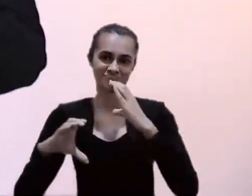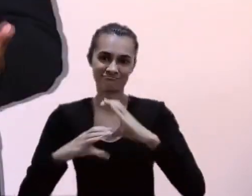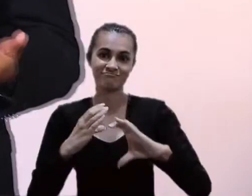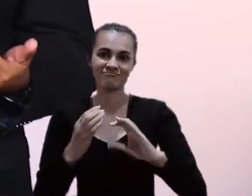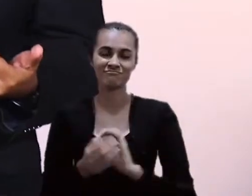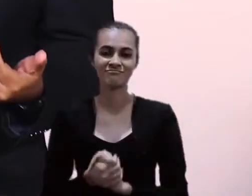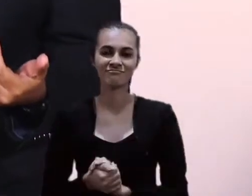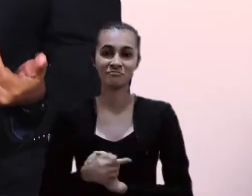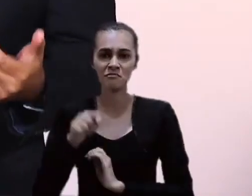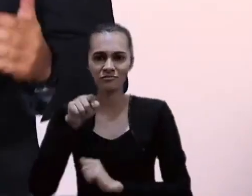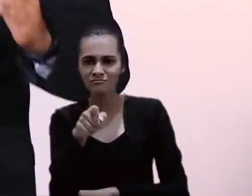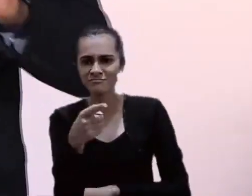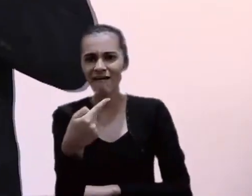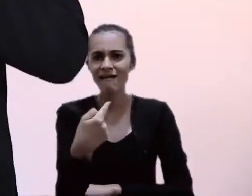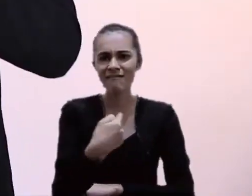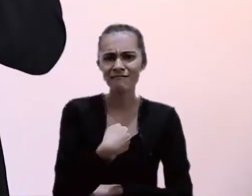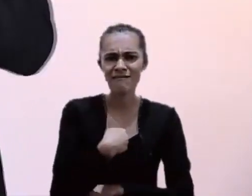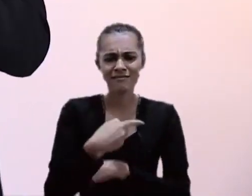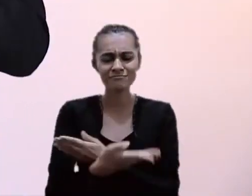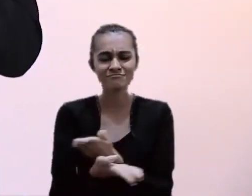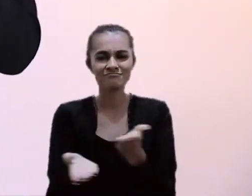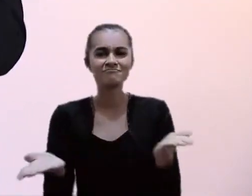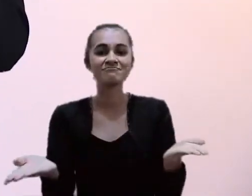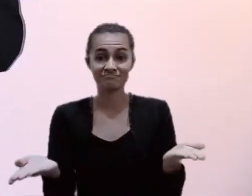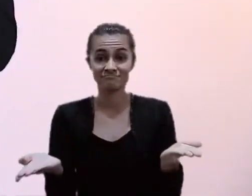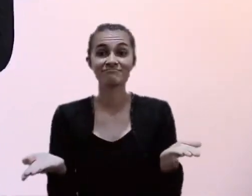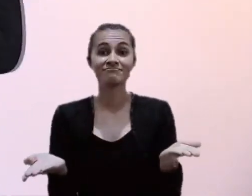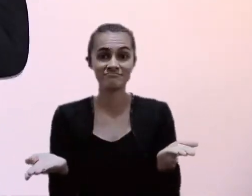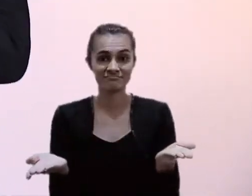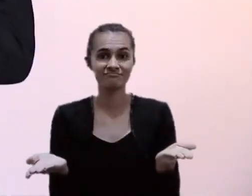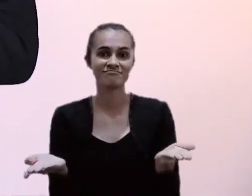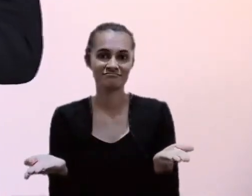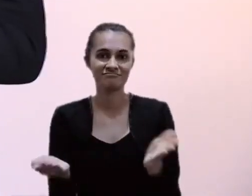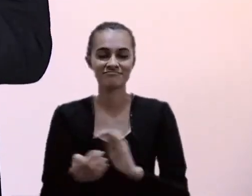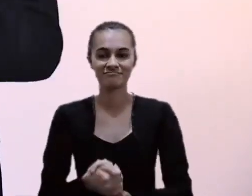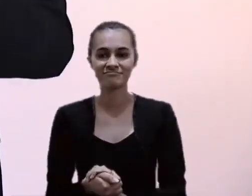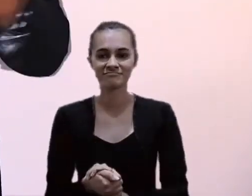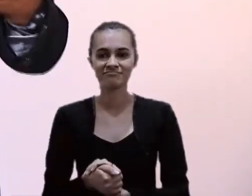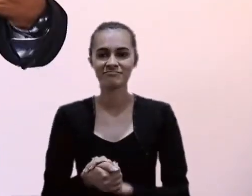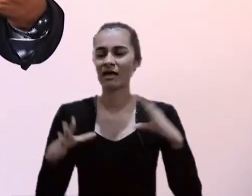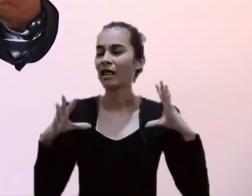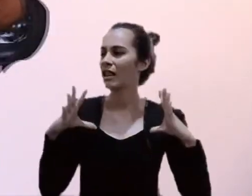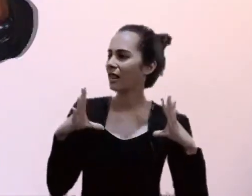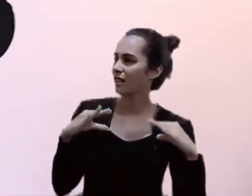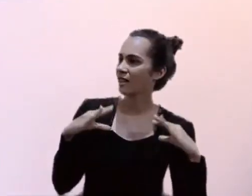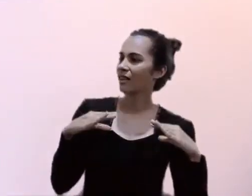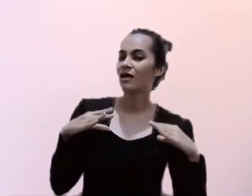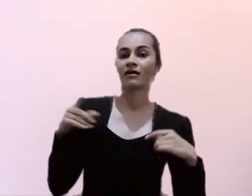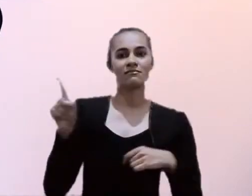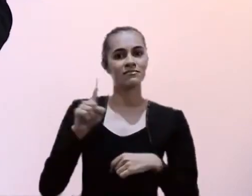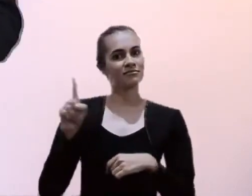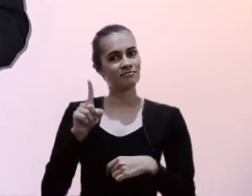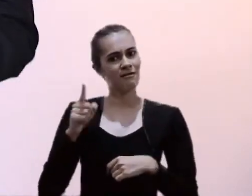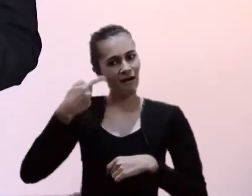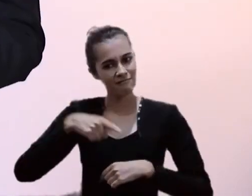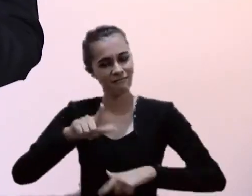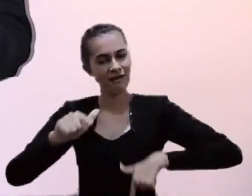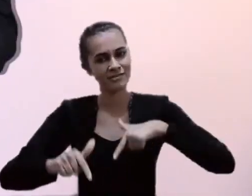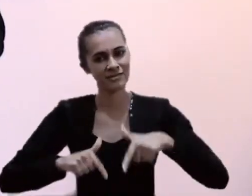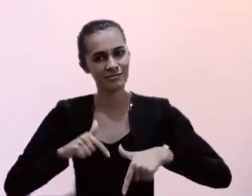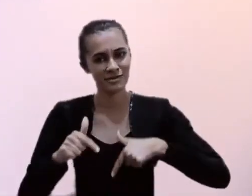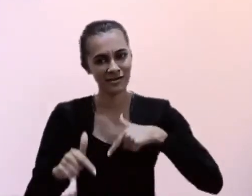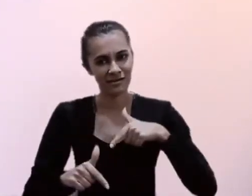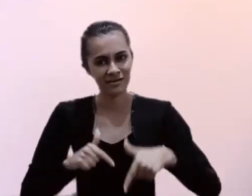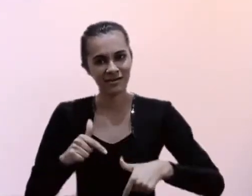eu, saímos da nossa zona de conforto, talvez do nosso envolvimento no